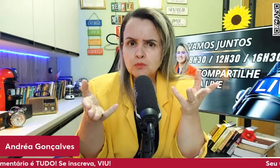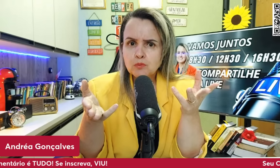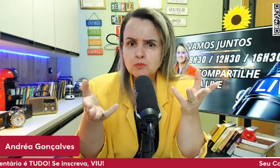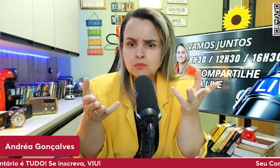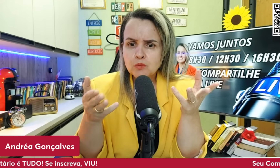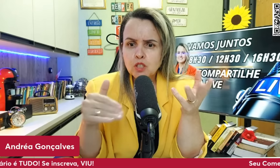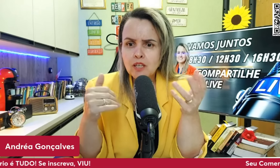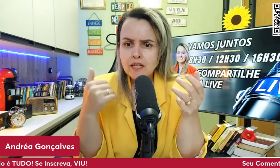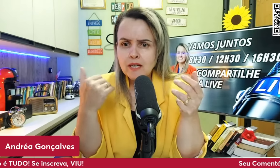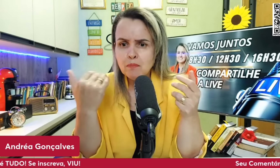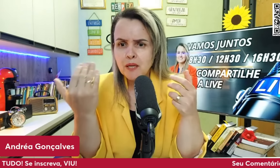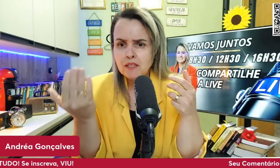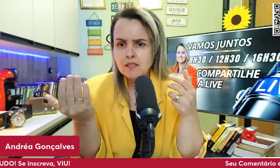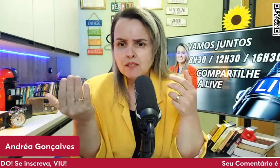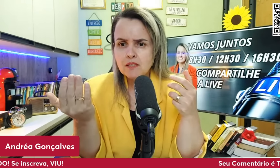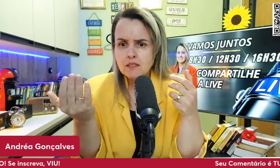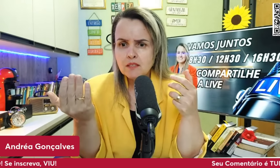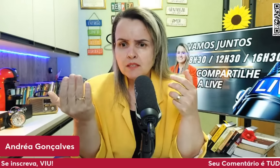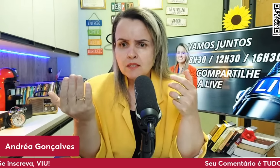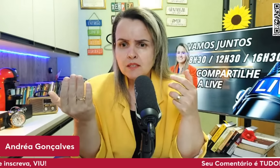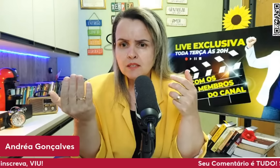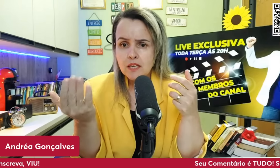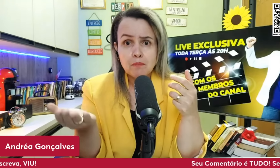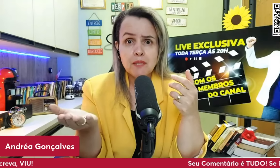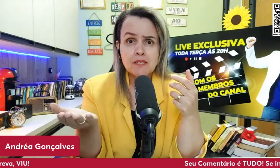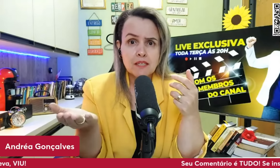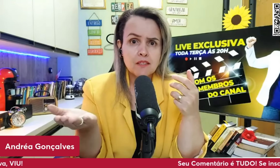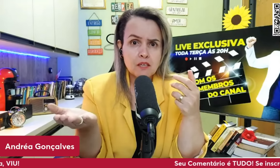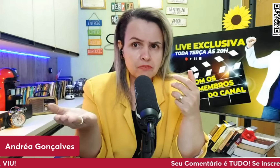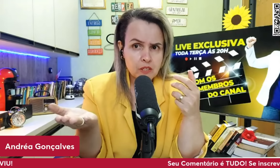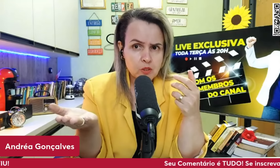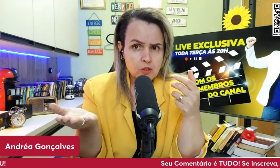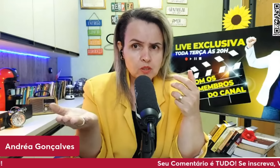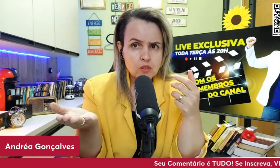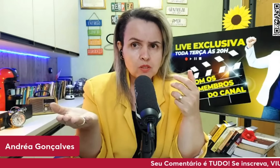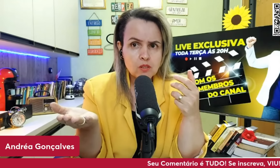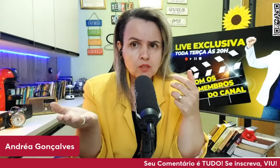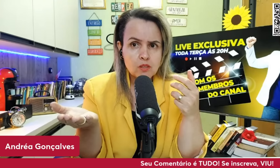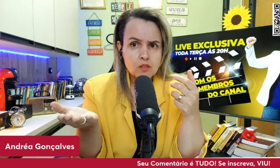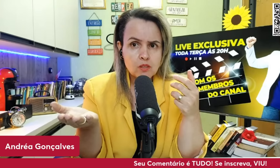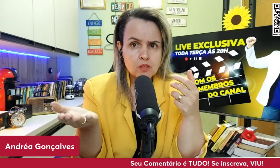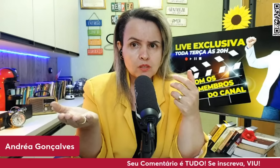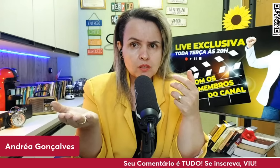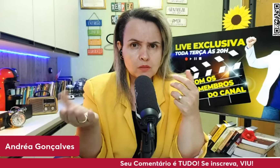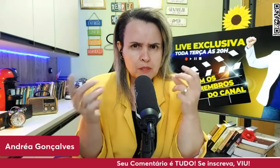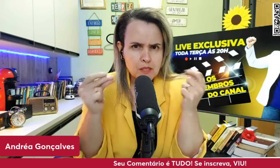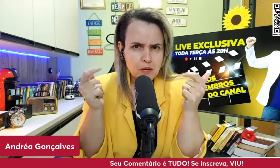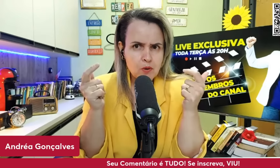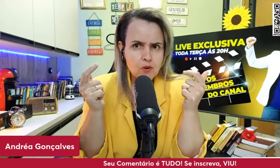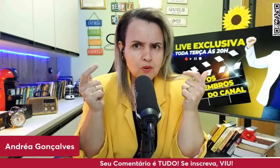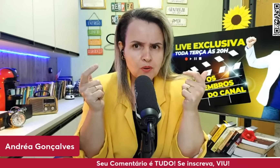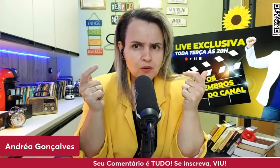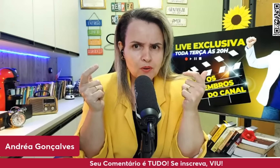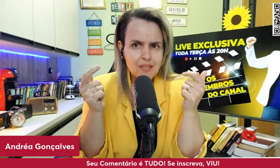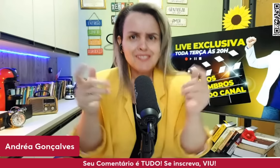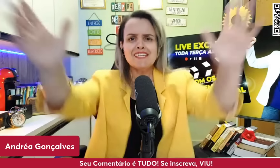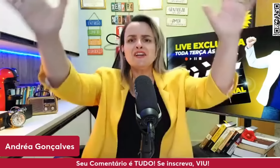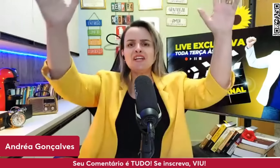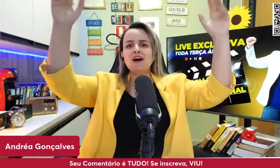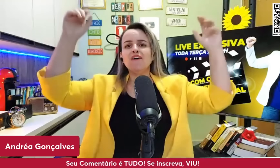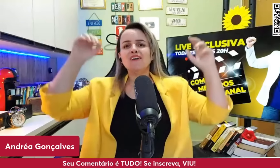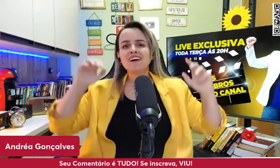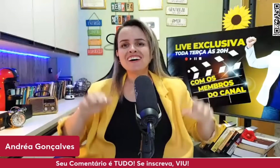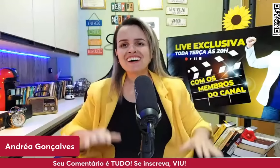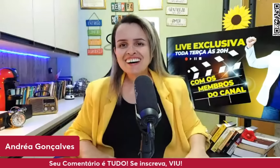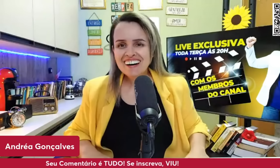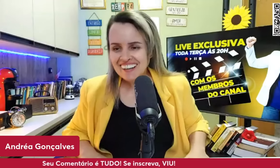muito de quem a imprensa representa defende percebeu sim